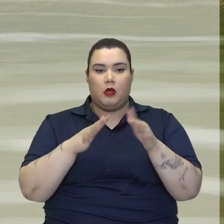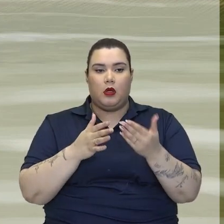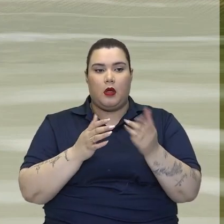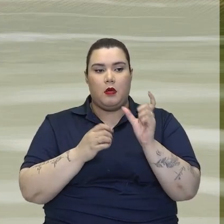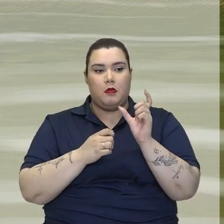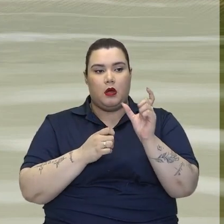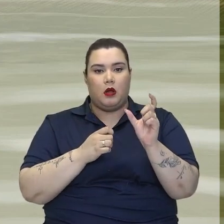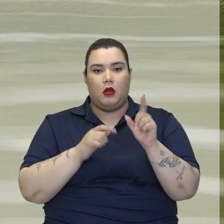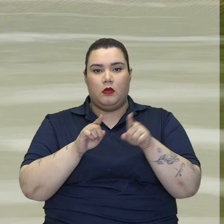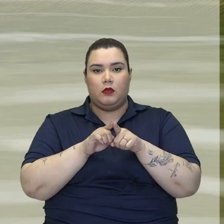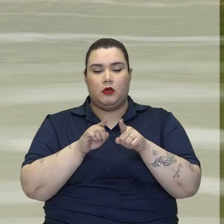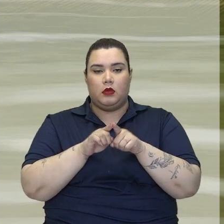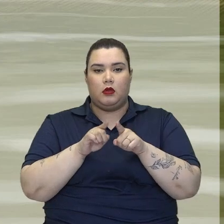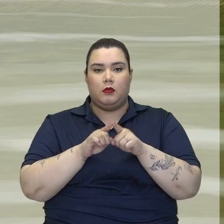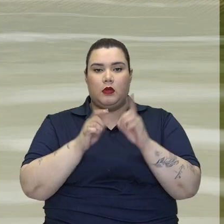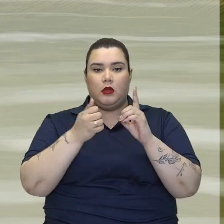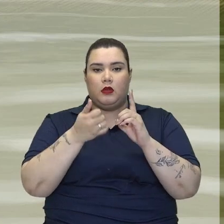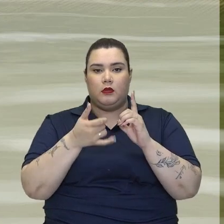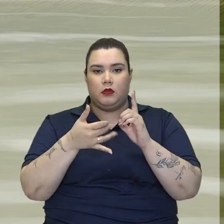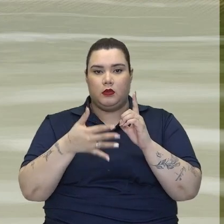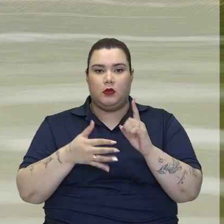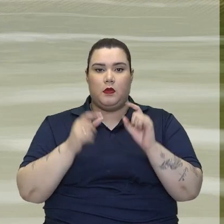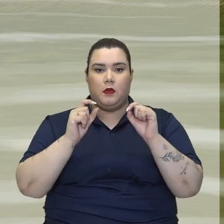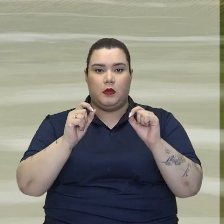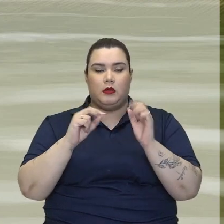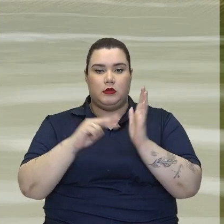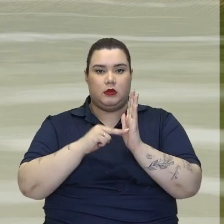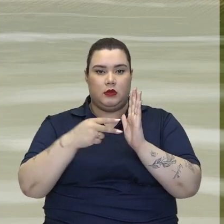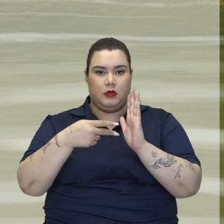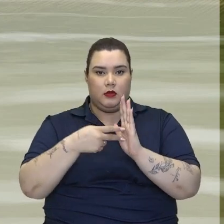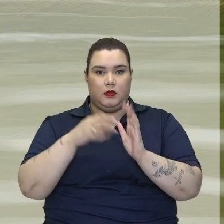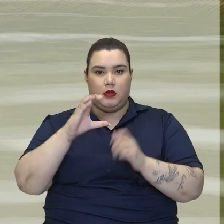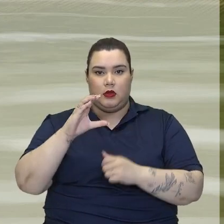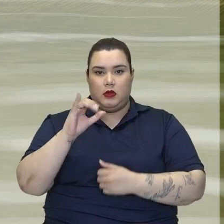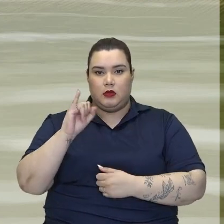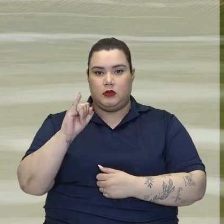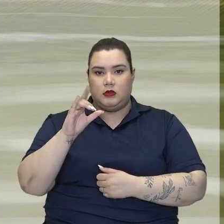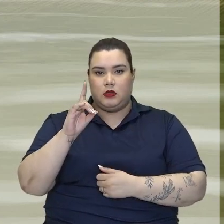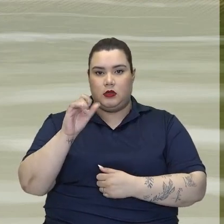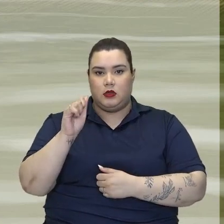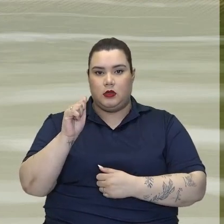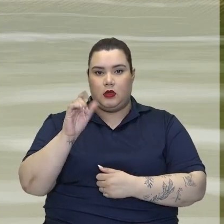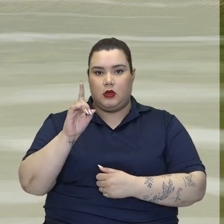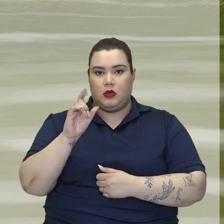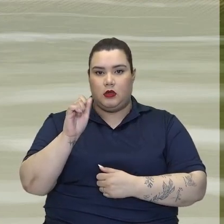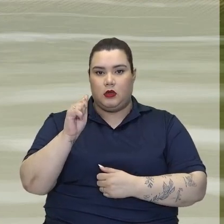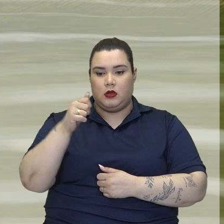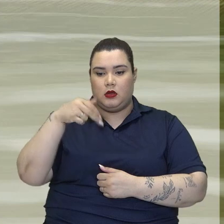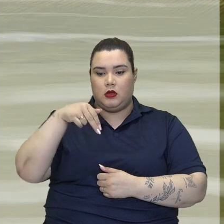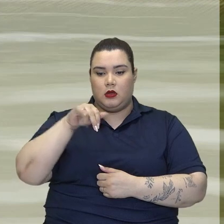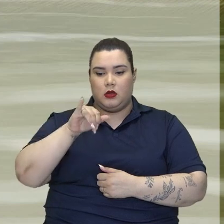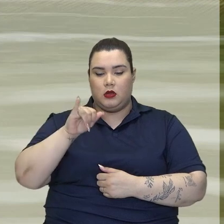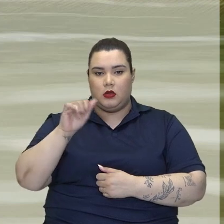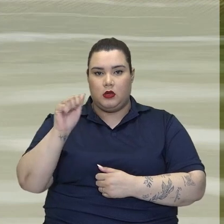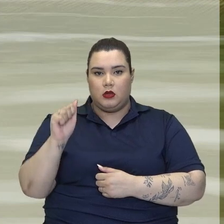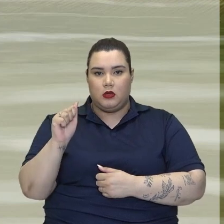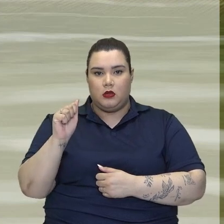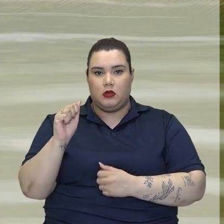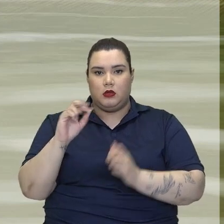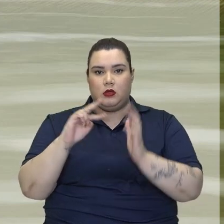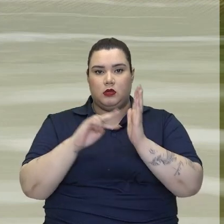definição deste termo, que é cidadania. Cidadania, gente, ela é, digamos assim,